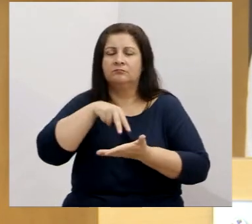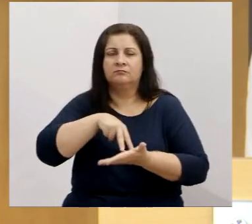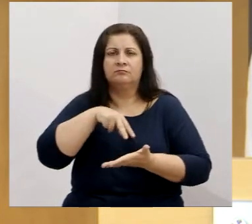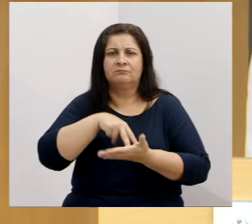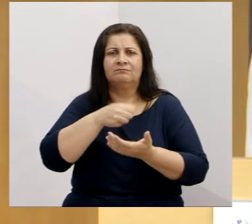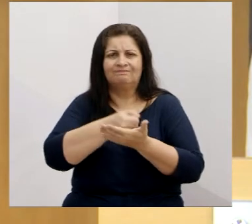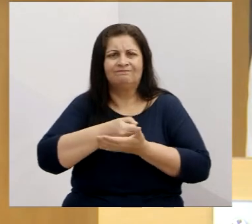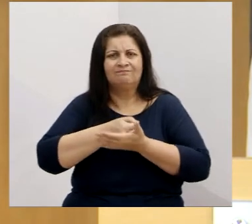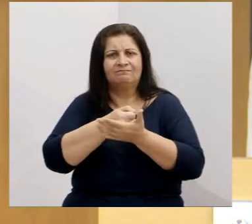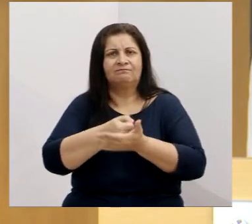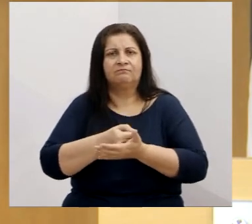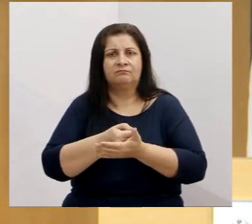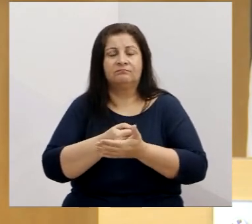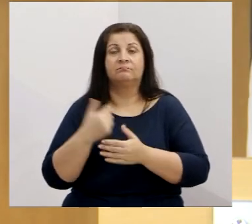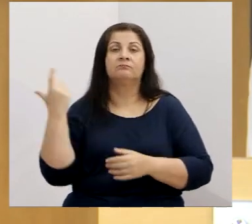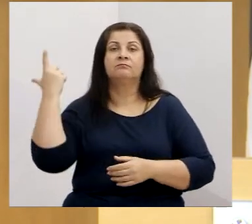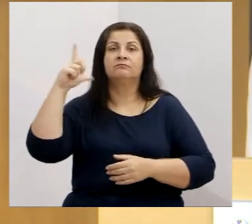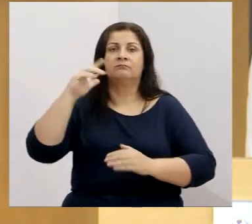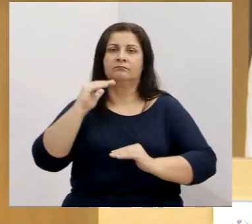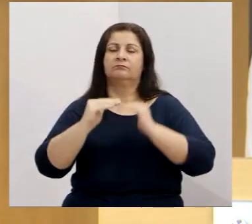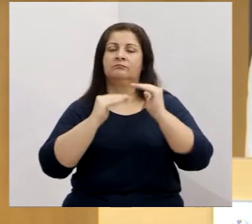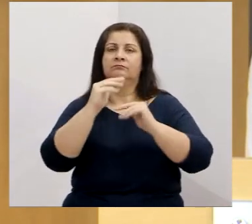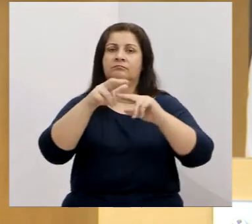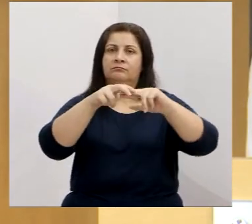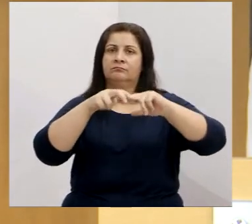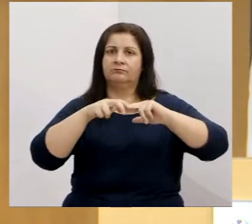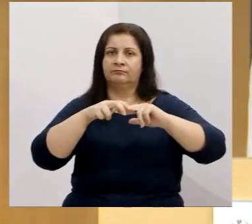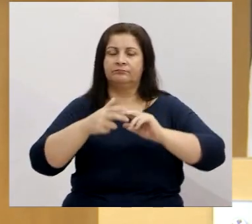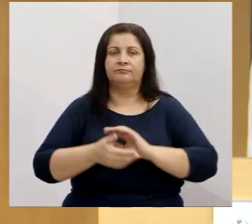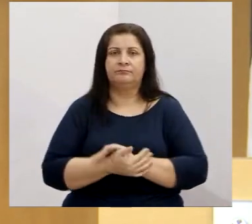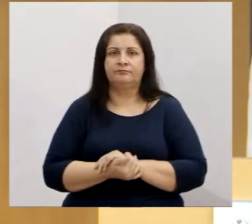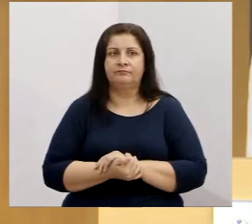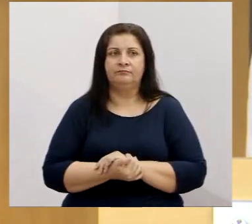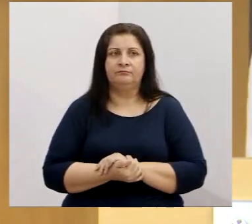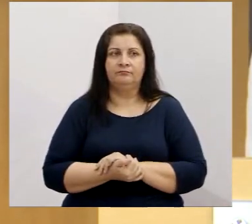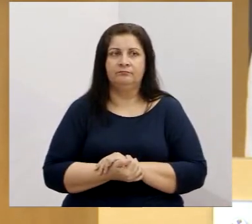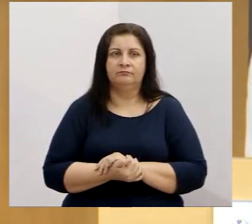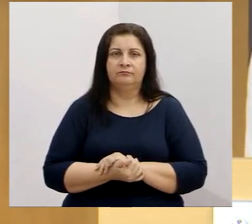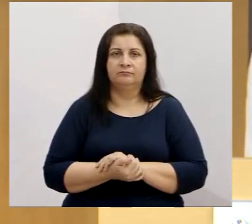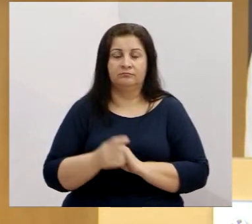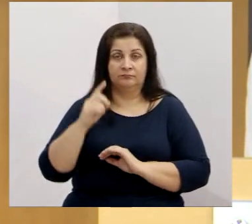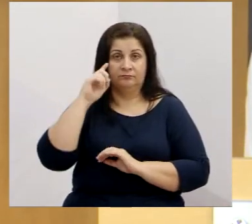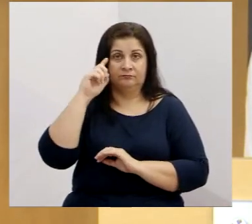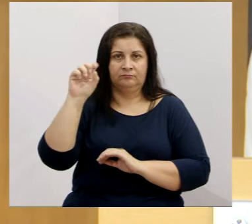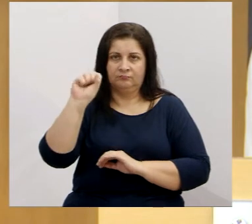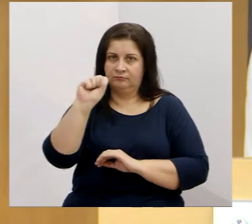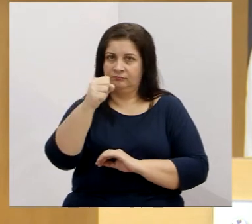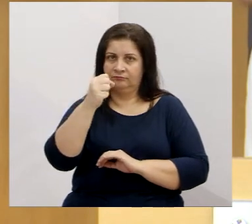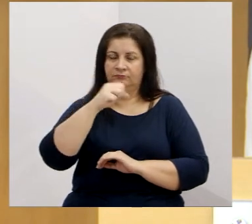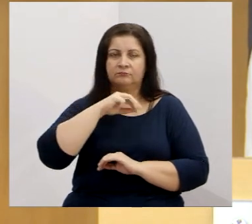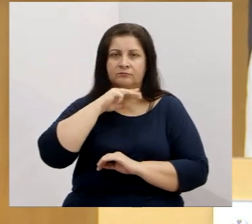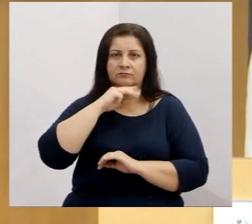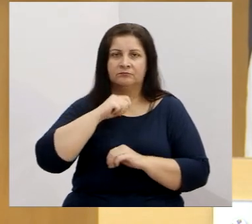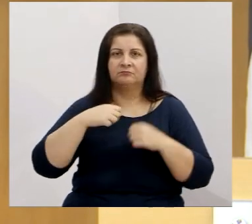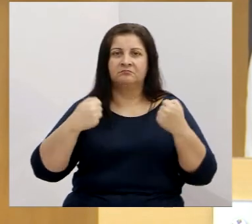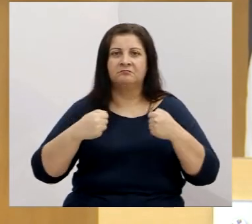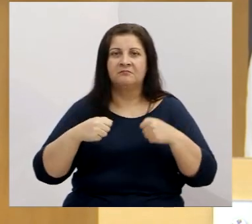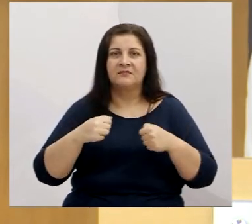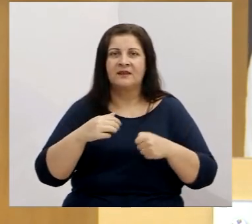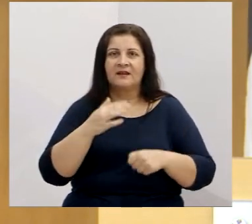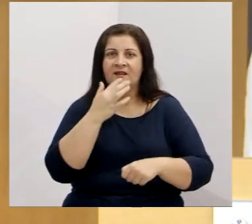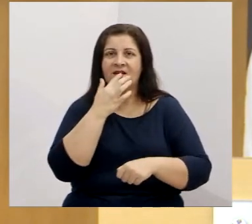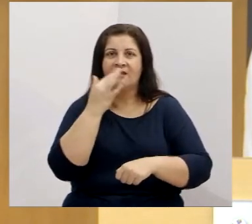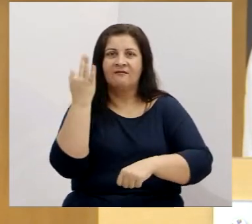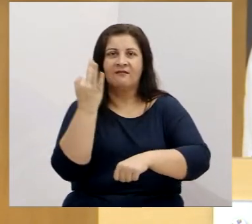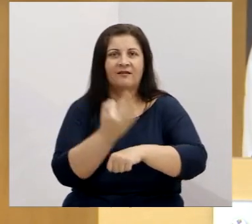para que a gente avance cada vez mais por isso eu acho que no dia 8 o dia internacional da mulher tinha que ser feriado nacional